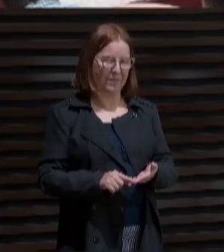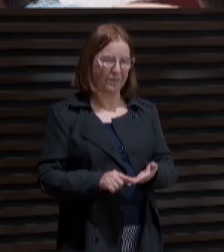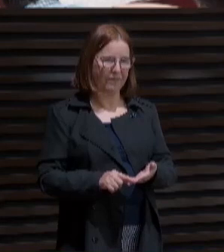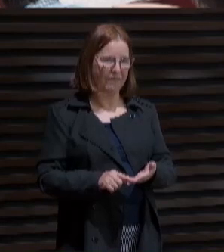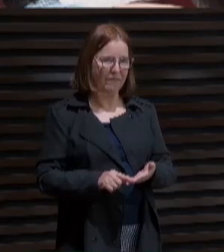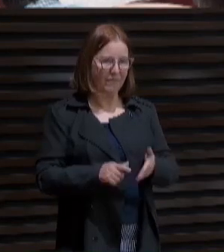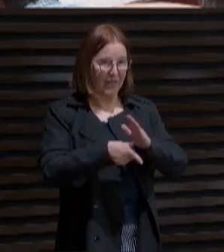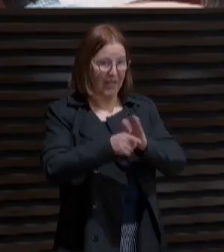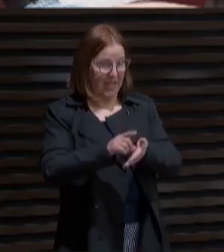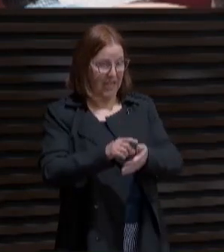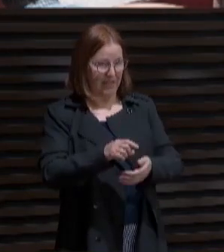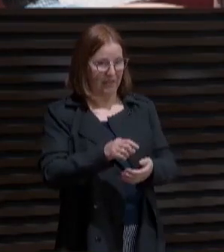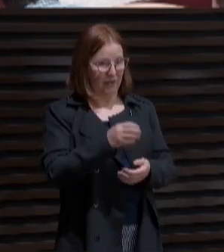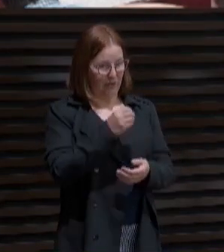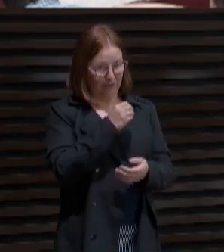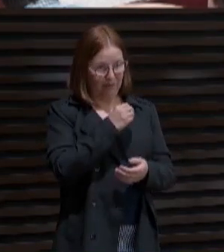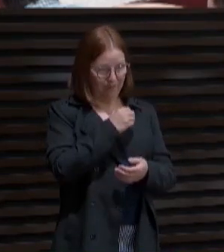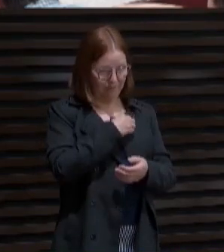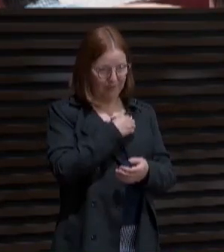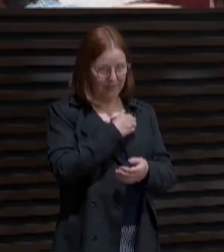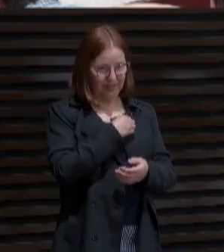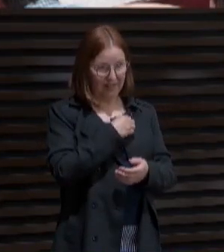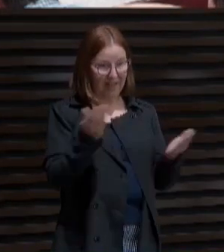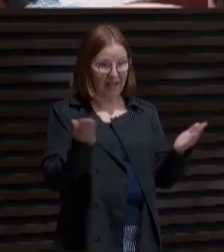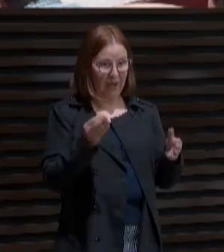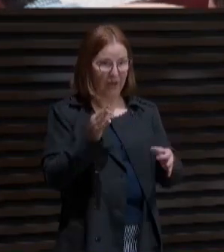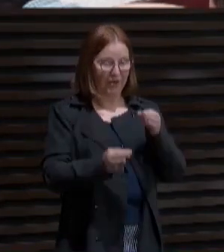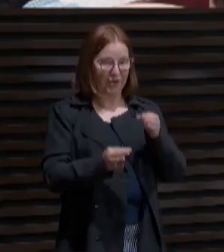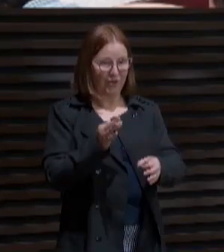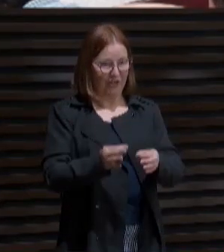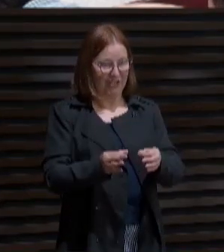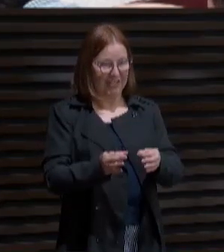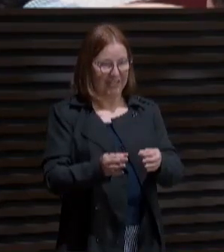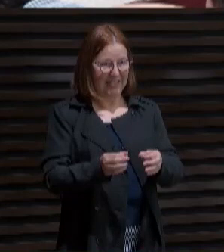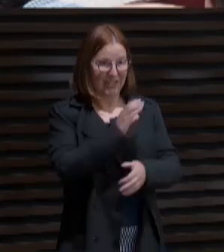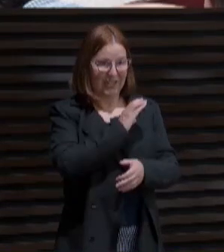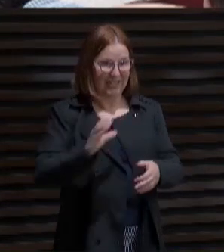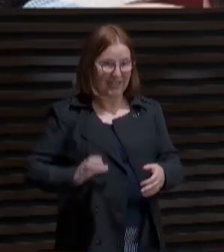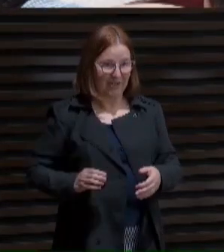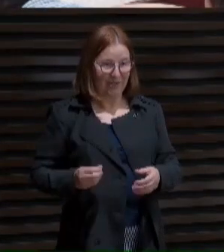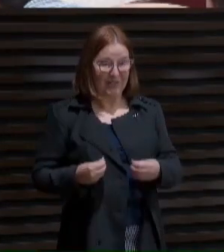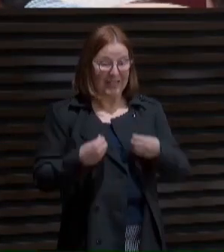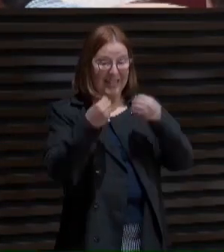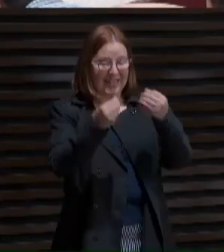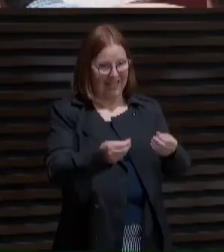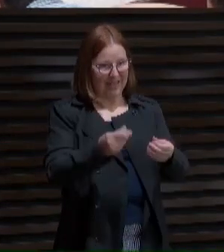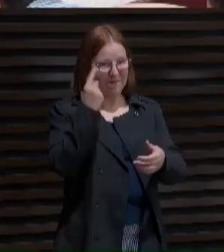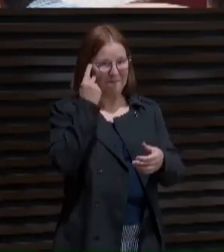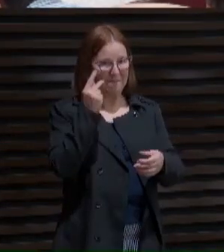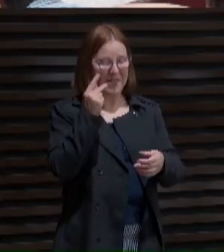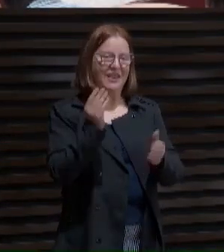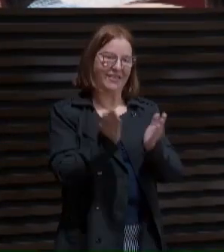Pecados imputados a Cristo e a justiça de Cristo imputada aos crentes, tornando